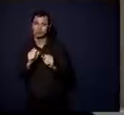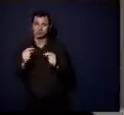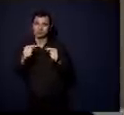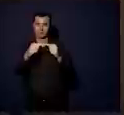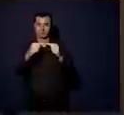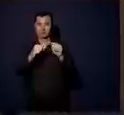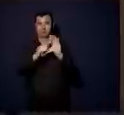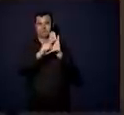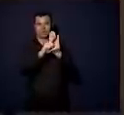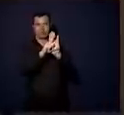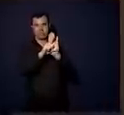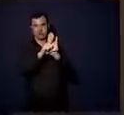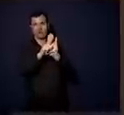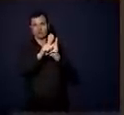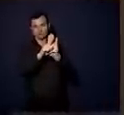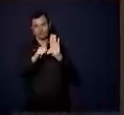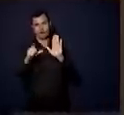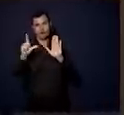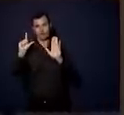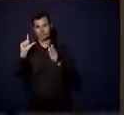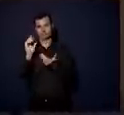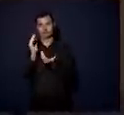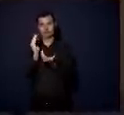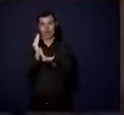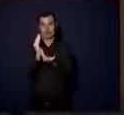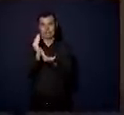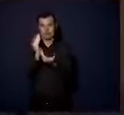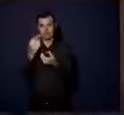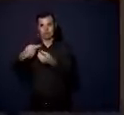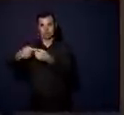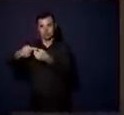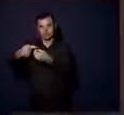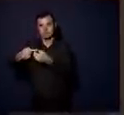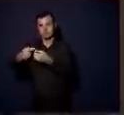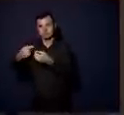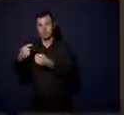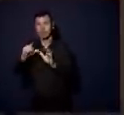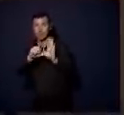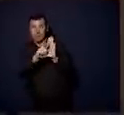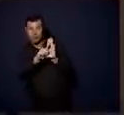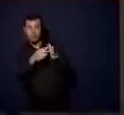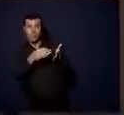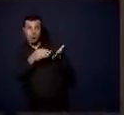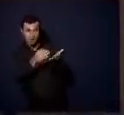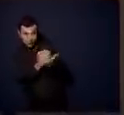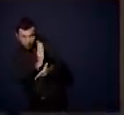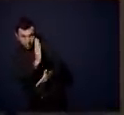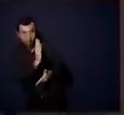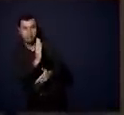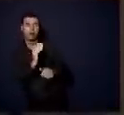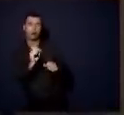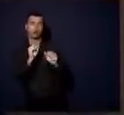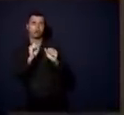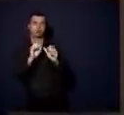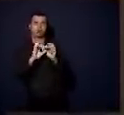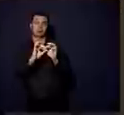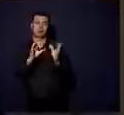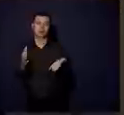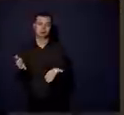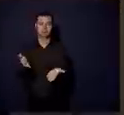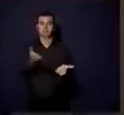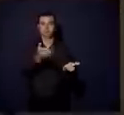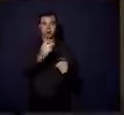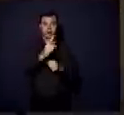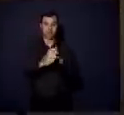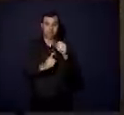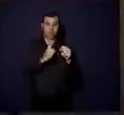uma lei então precisa ser aprovado pela câmara municipal e tá sujeito ao princípio da anterioridade anual Então tem que aprovar no ano para poder valer no ano seguinte